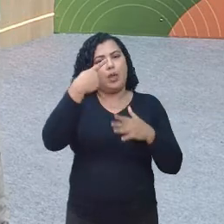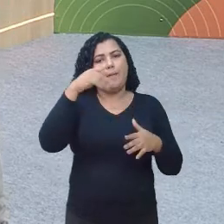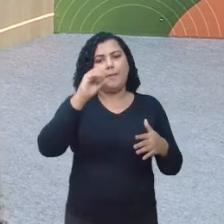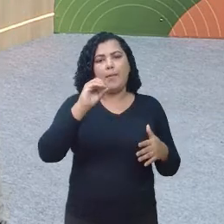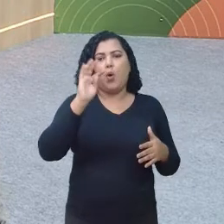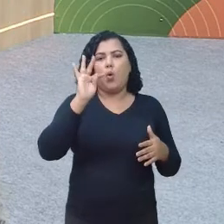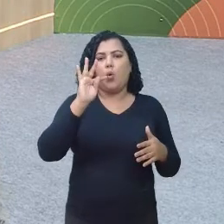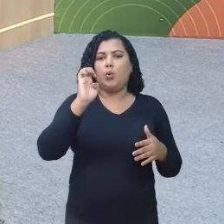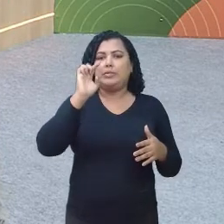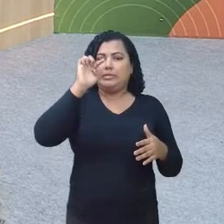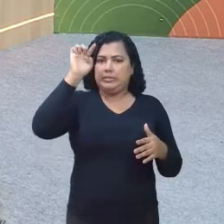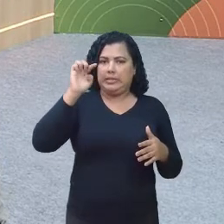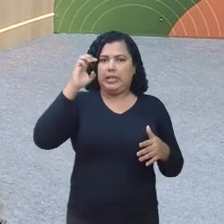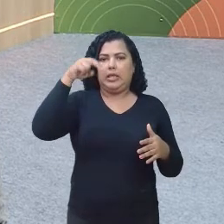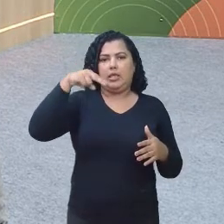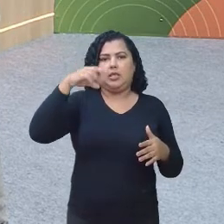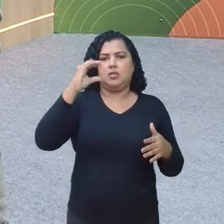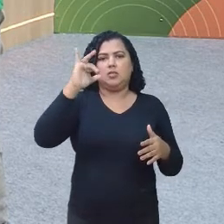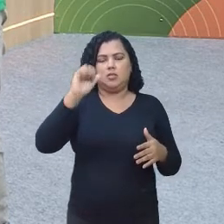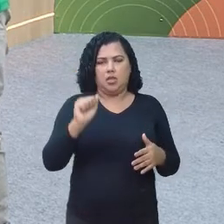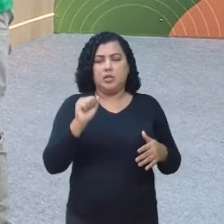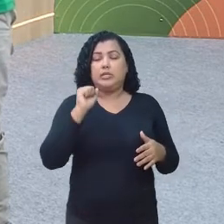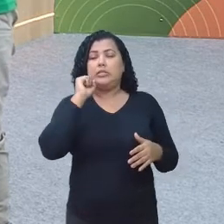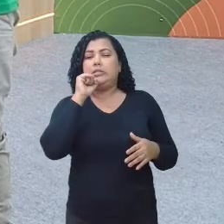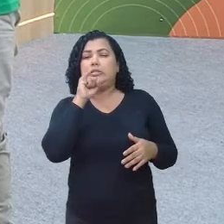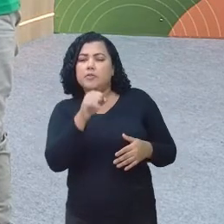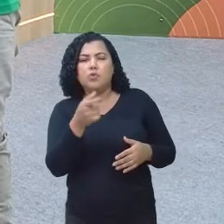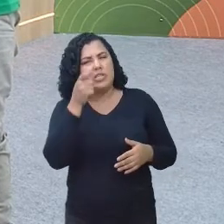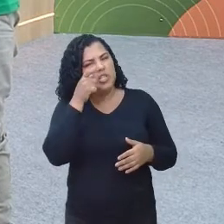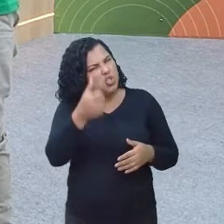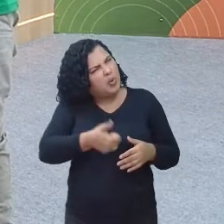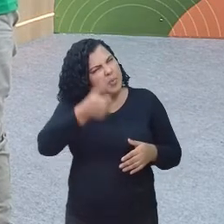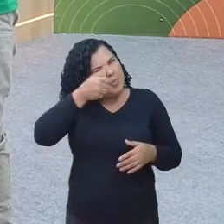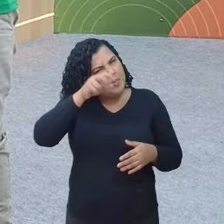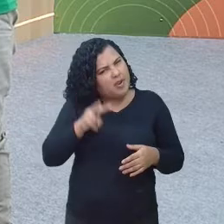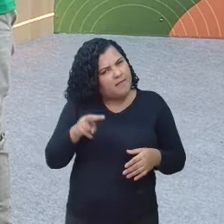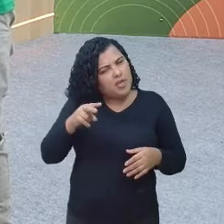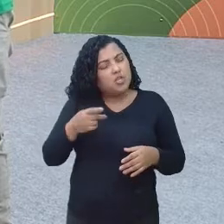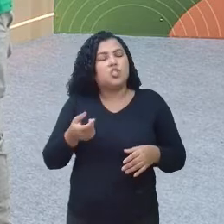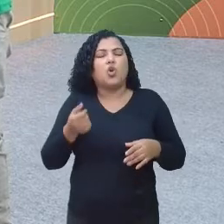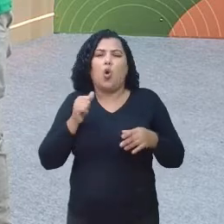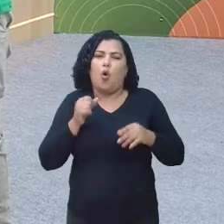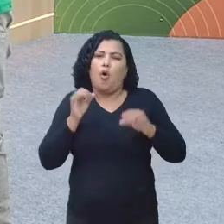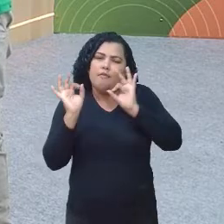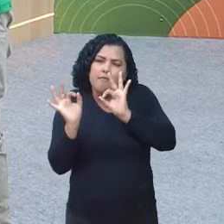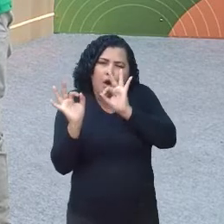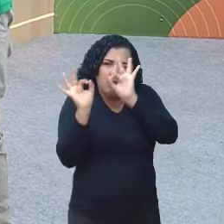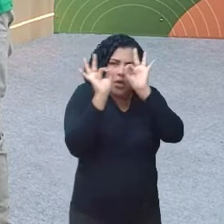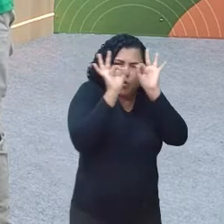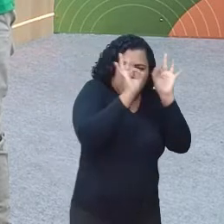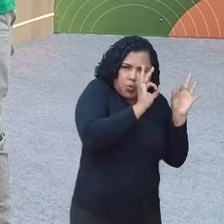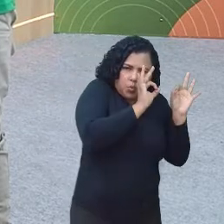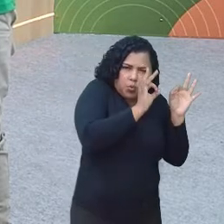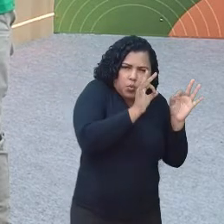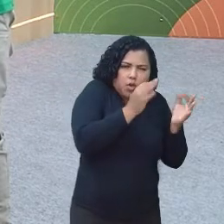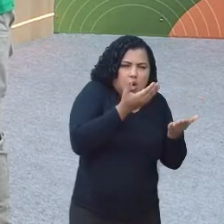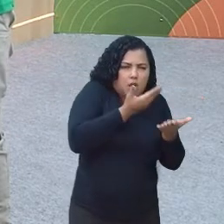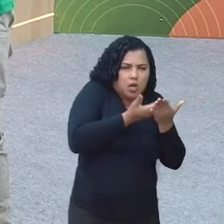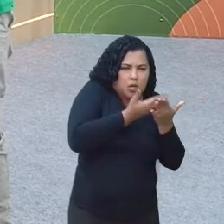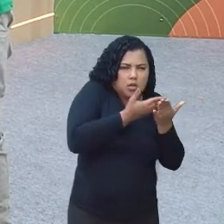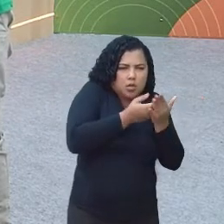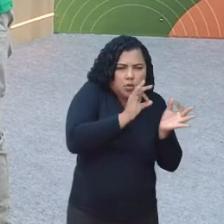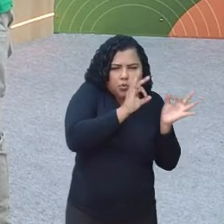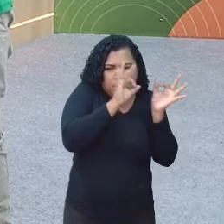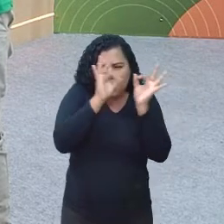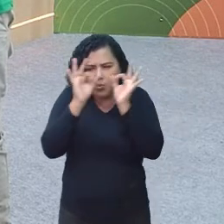está vendo pela primeira vez, voltar um pouco e compreender como foi que eu fiz passo a passo, né? Por que a base foi 10,